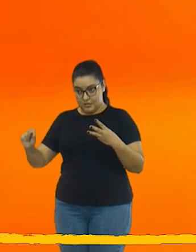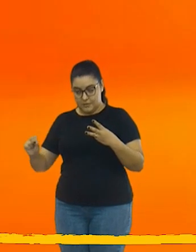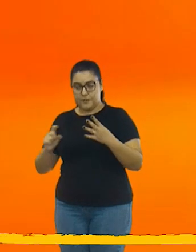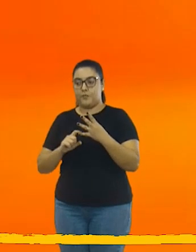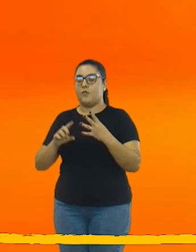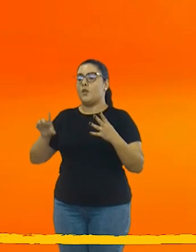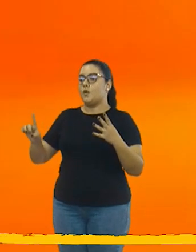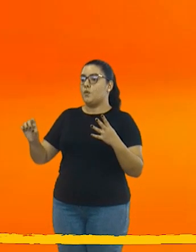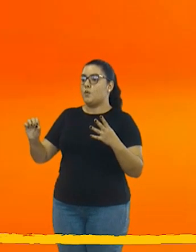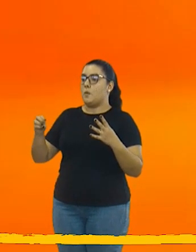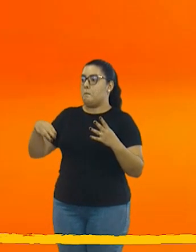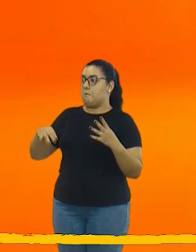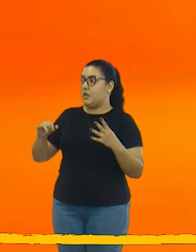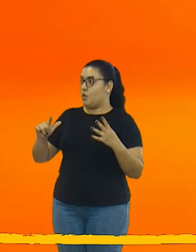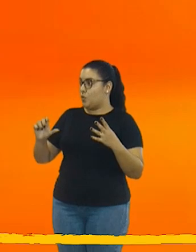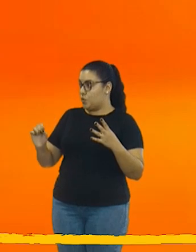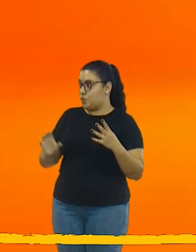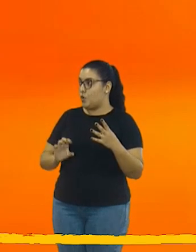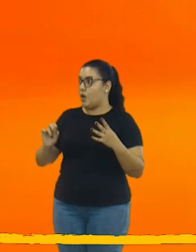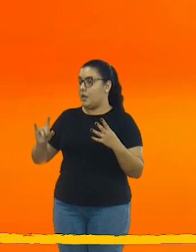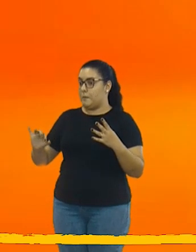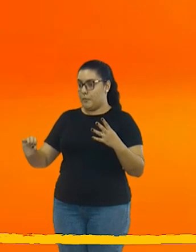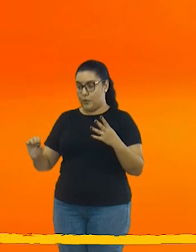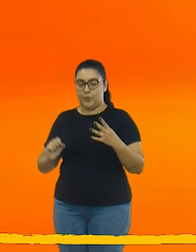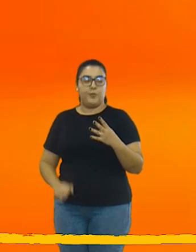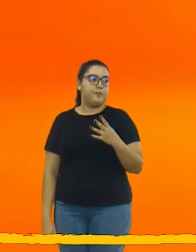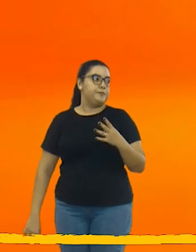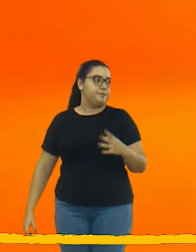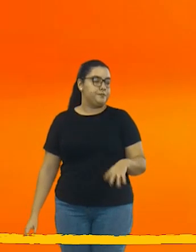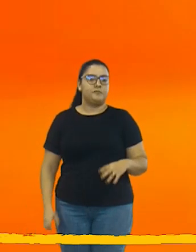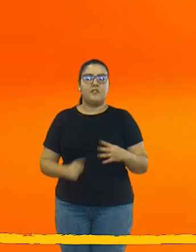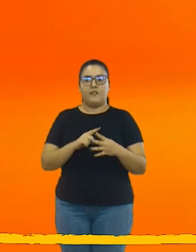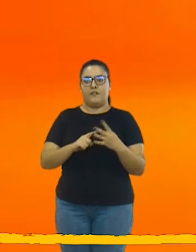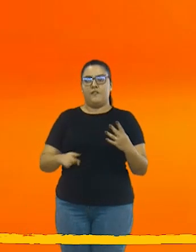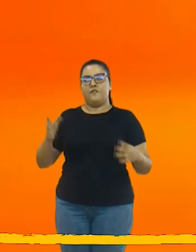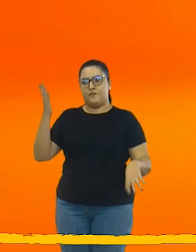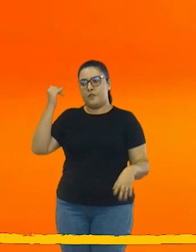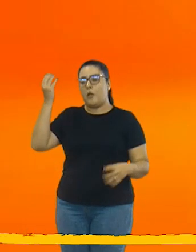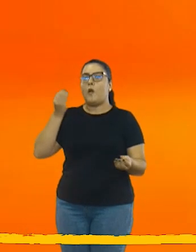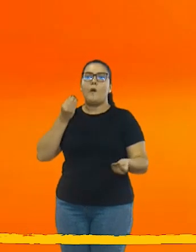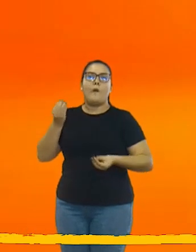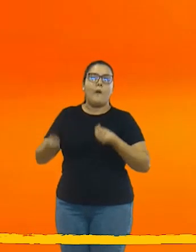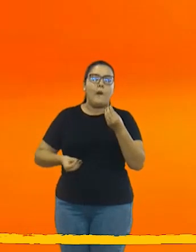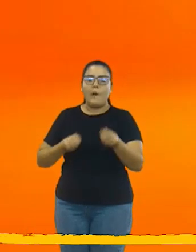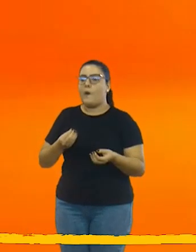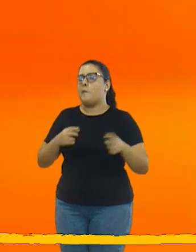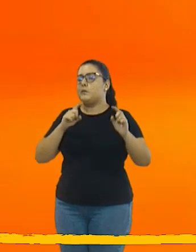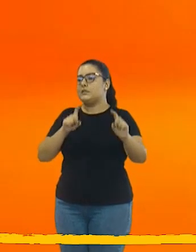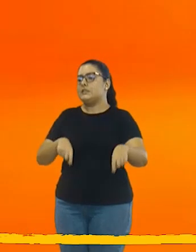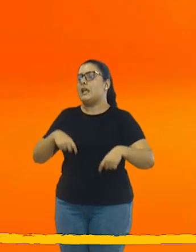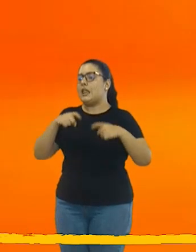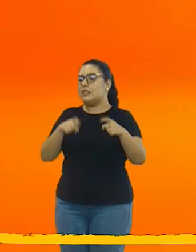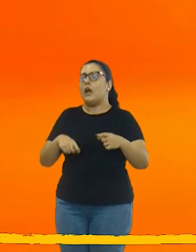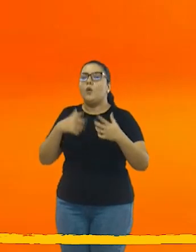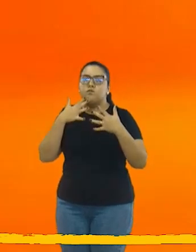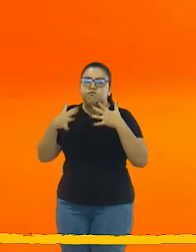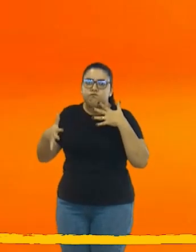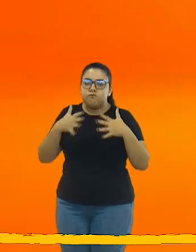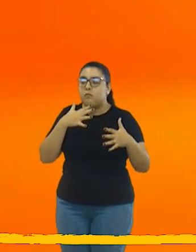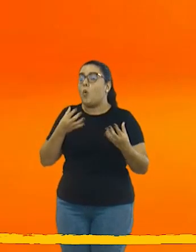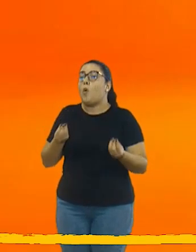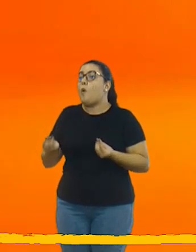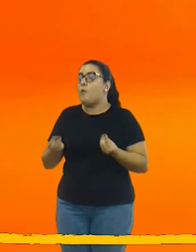Domingos Olímpio, com Luzia Homem. Como é o sertão nessas obras, João Filho?